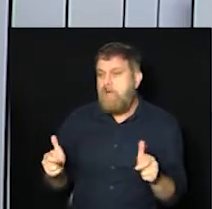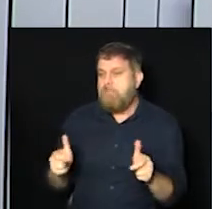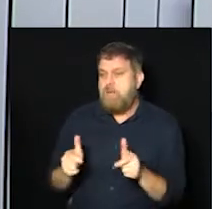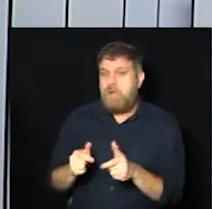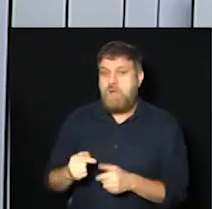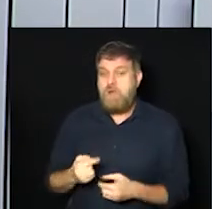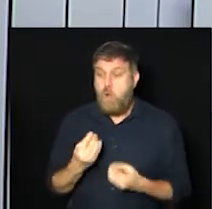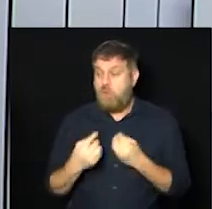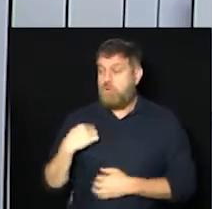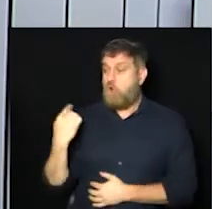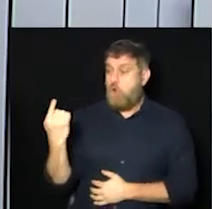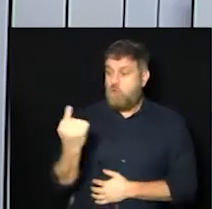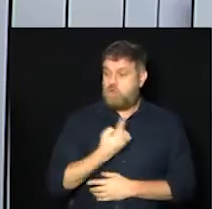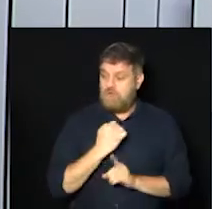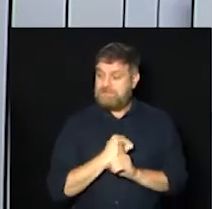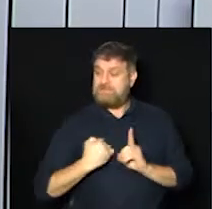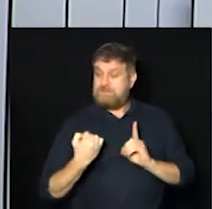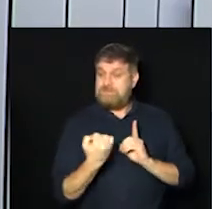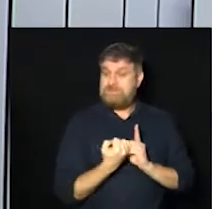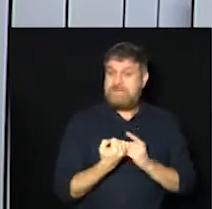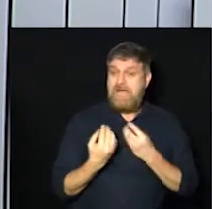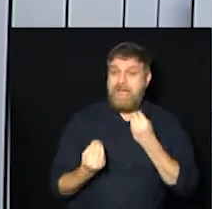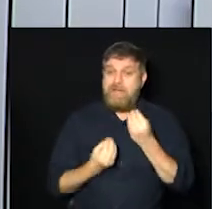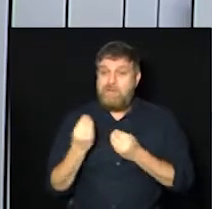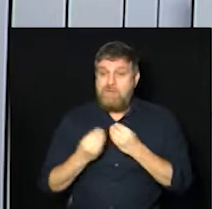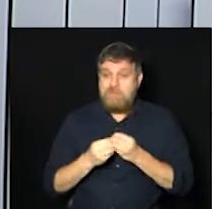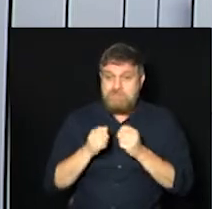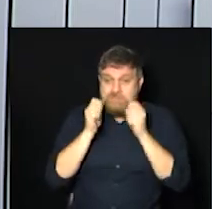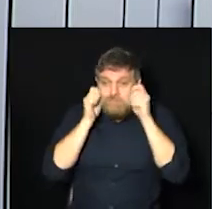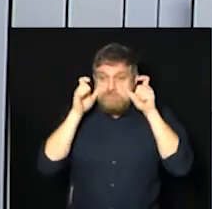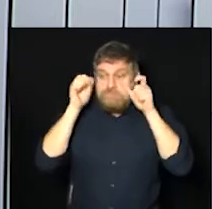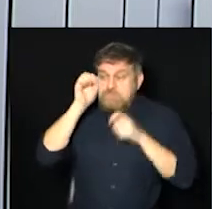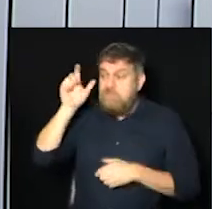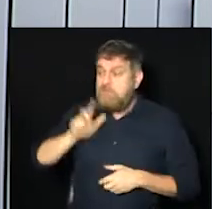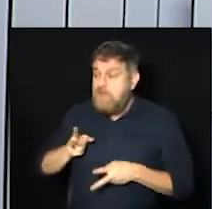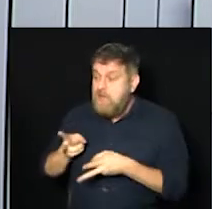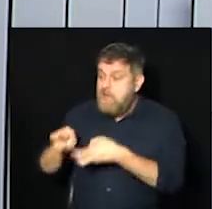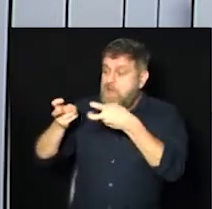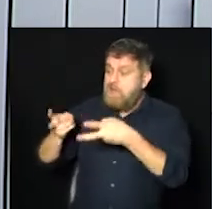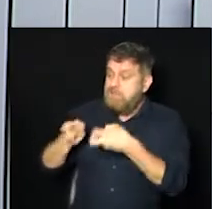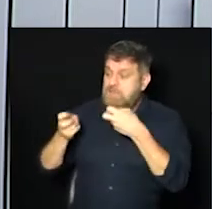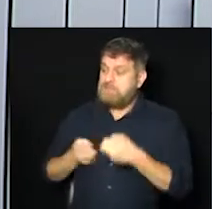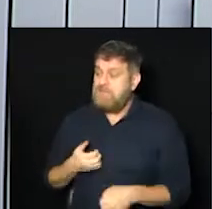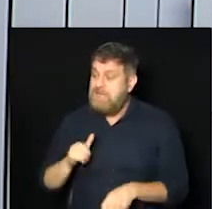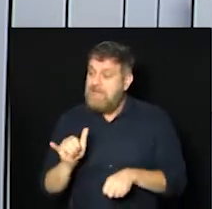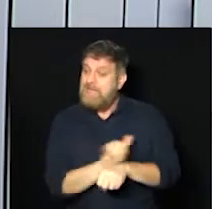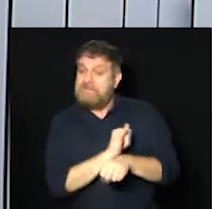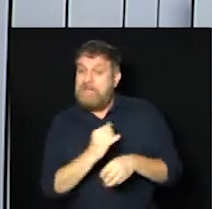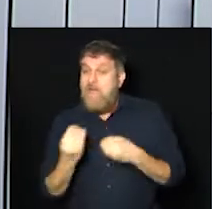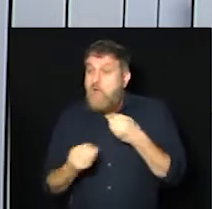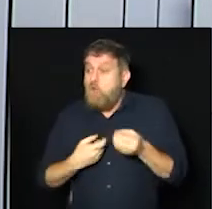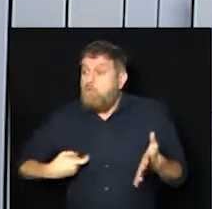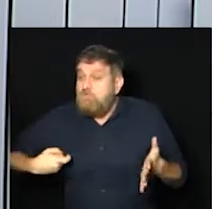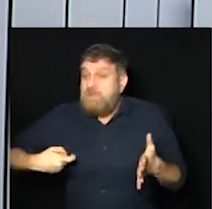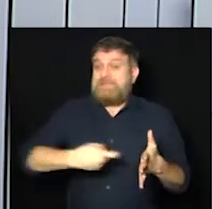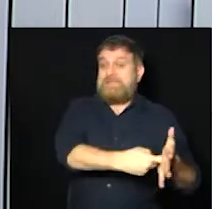nós, enquanto sociedade, podemos ficar atentos a esses sinais e quais são os canais de